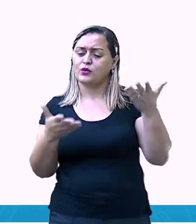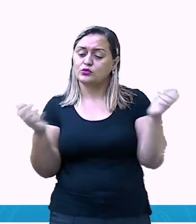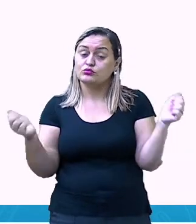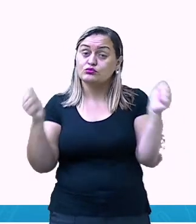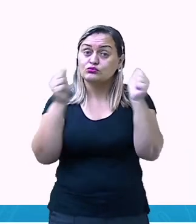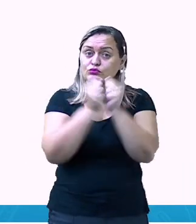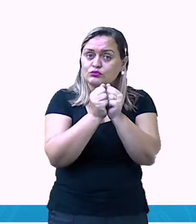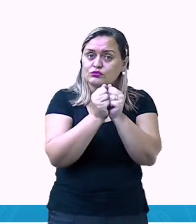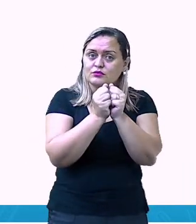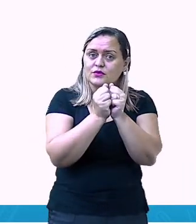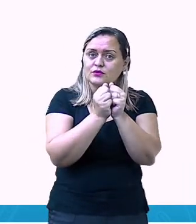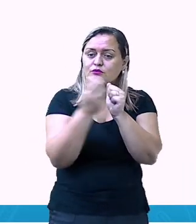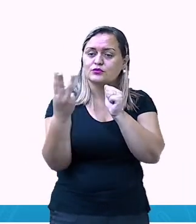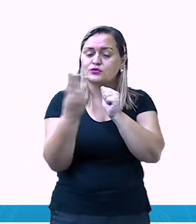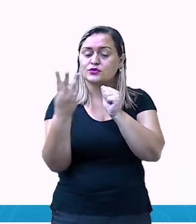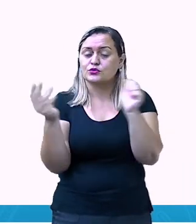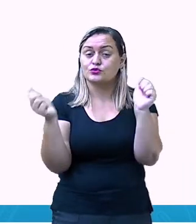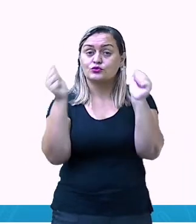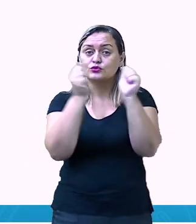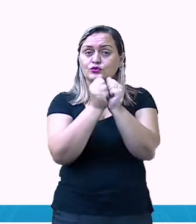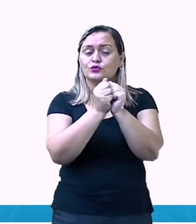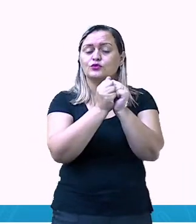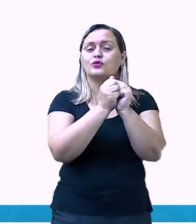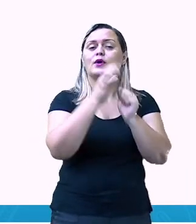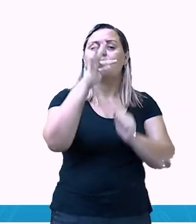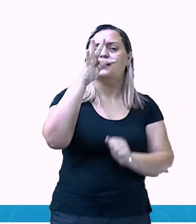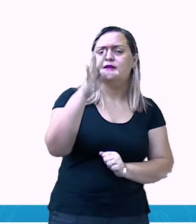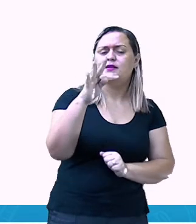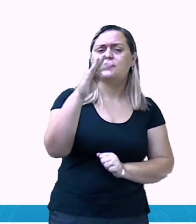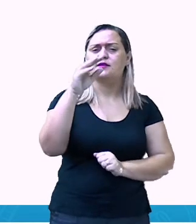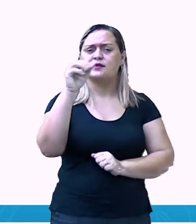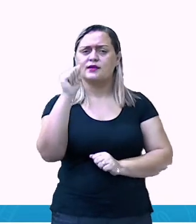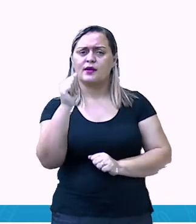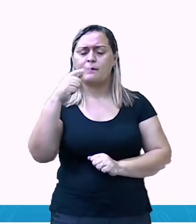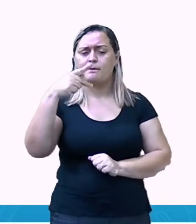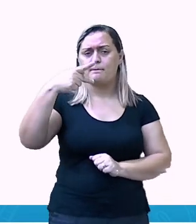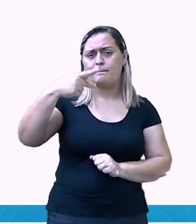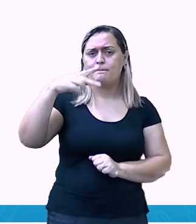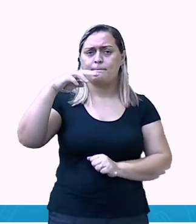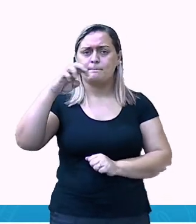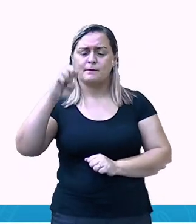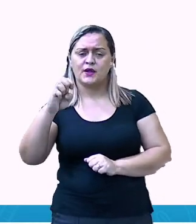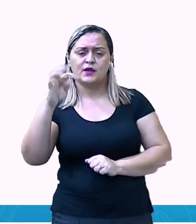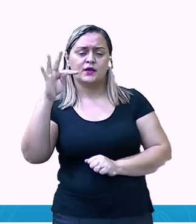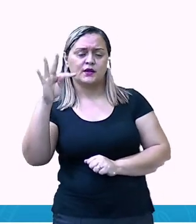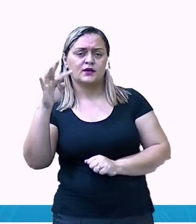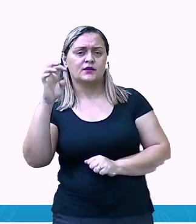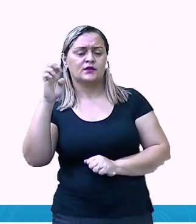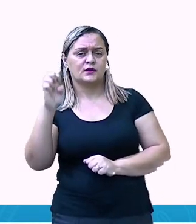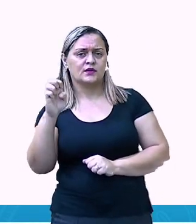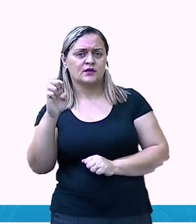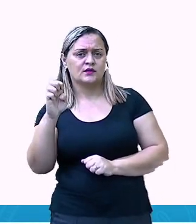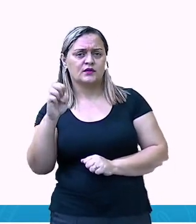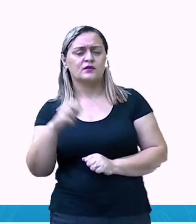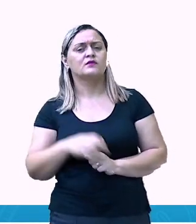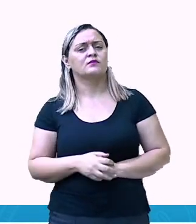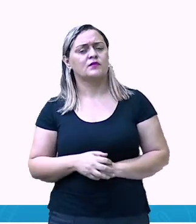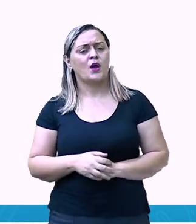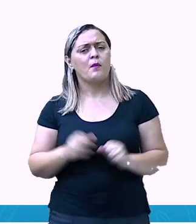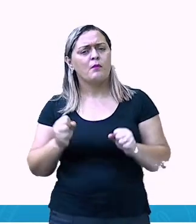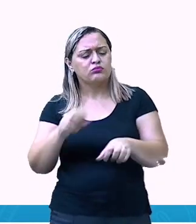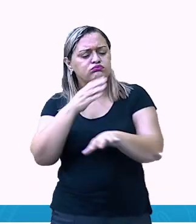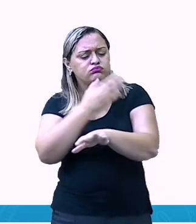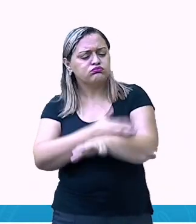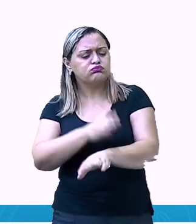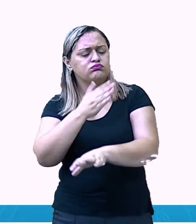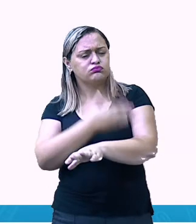Tapete. Treino. Fale essa palavra várias vezes. Fale essa sílaba várias vezes. Não tem problema. Você não precisa